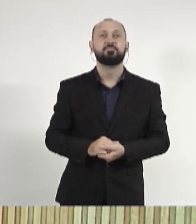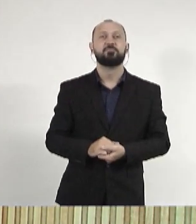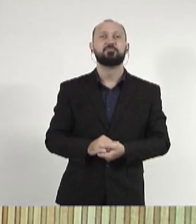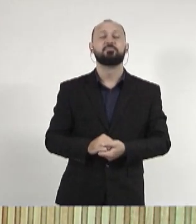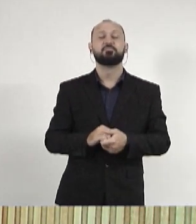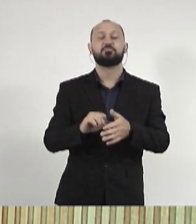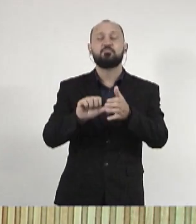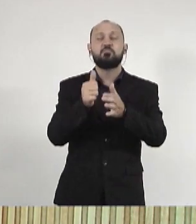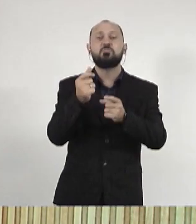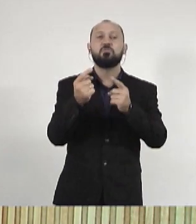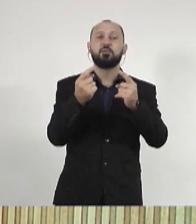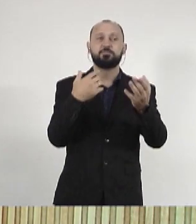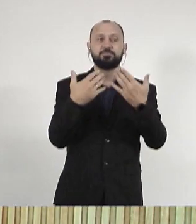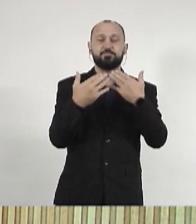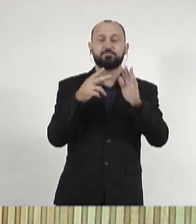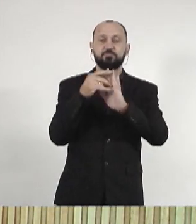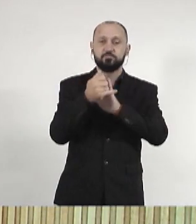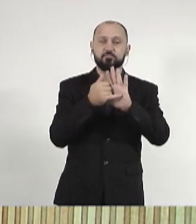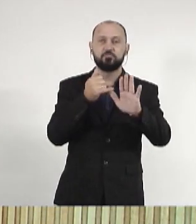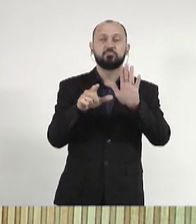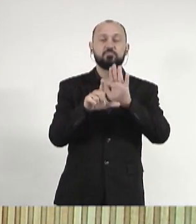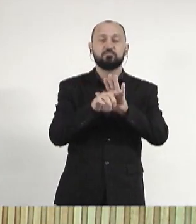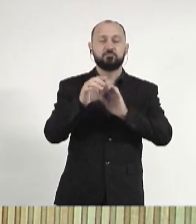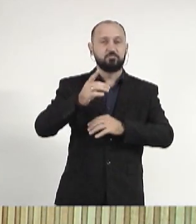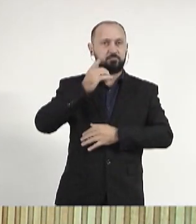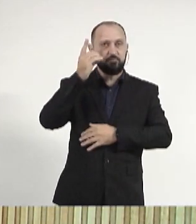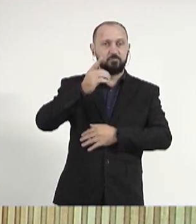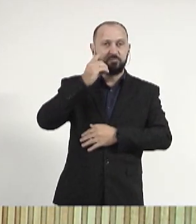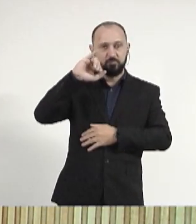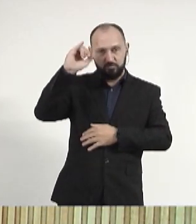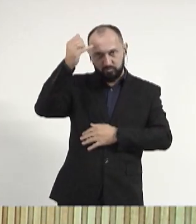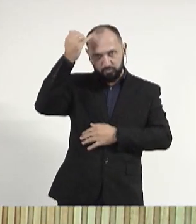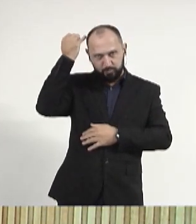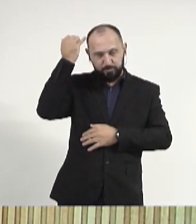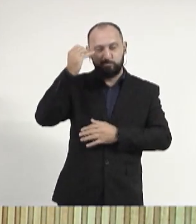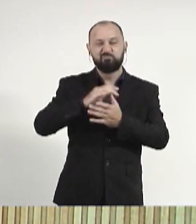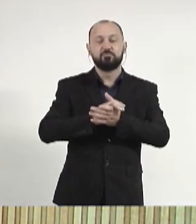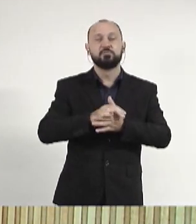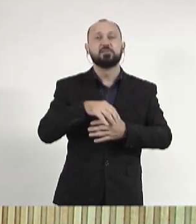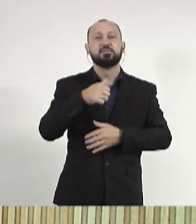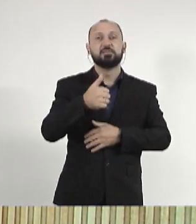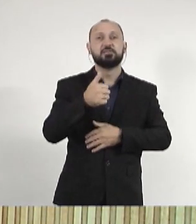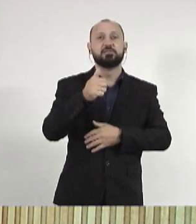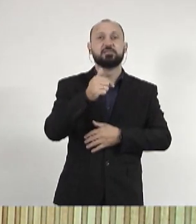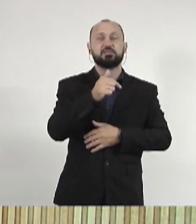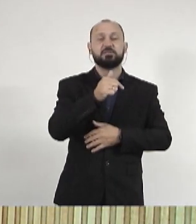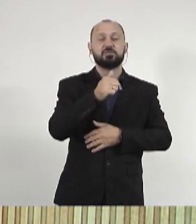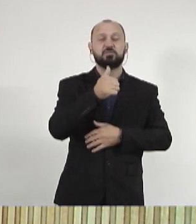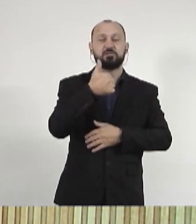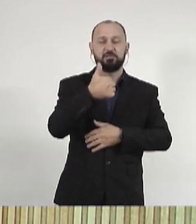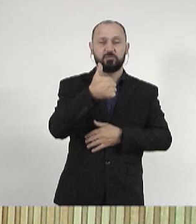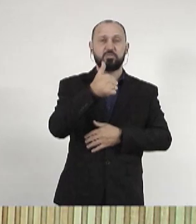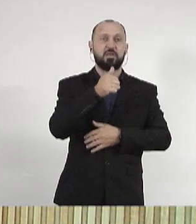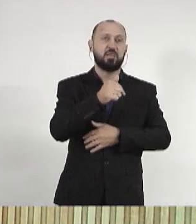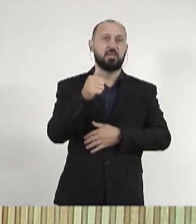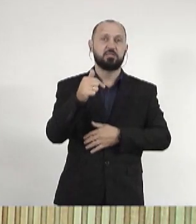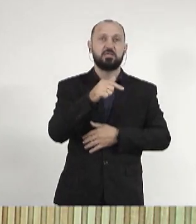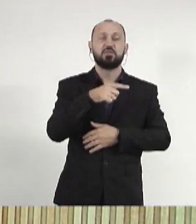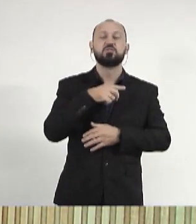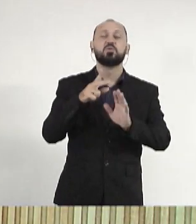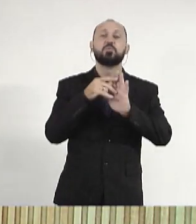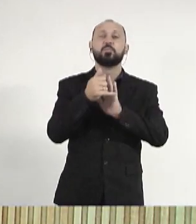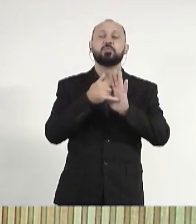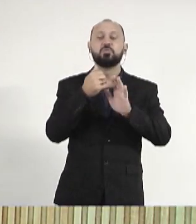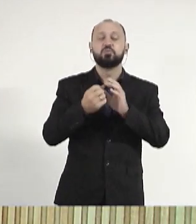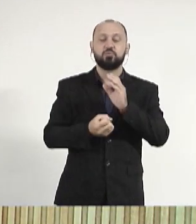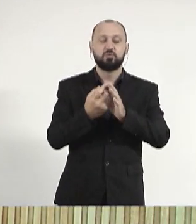Em primeira discussão, projeto de lei do deputado Júnior Mock, número 177 de 2023. Esse